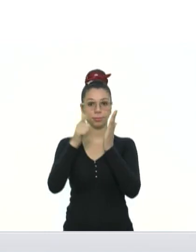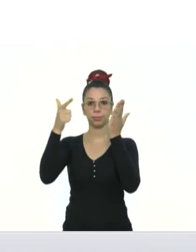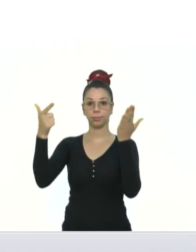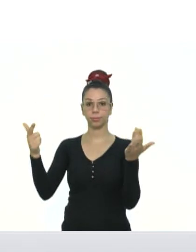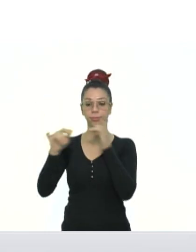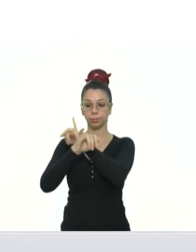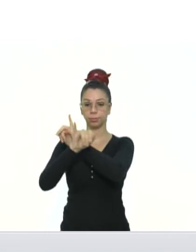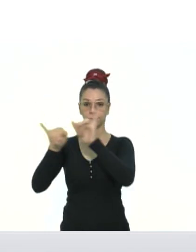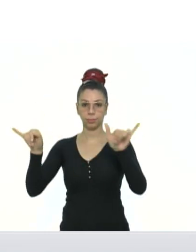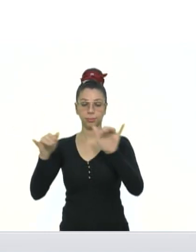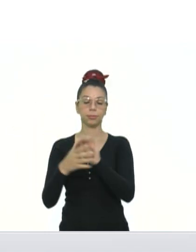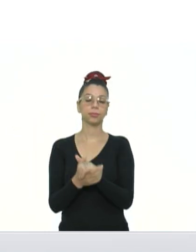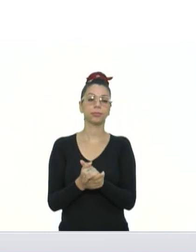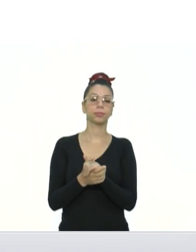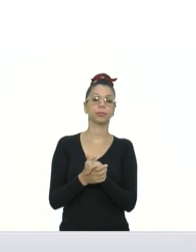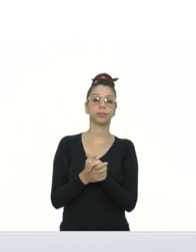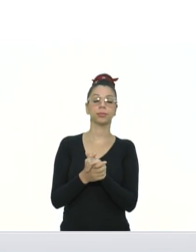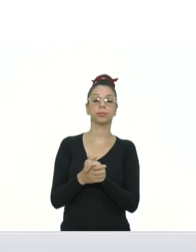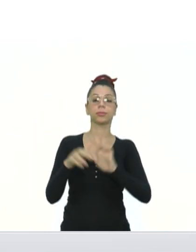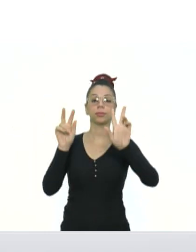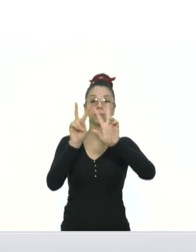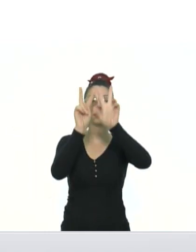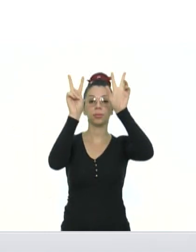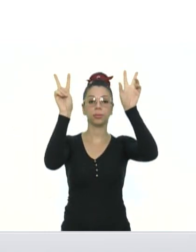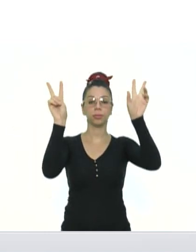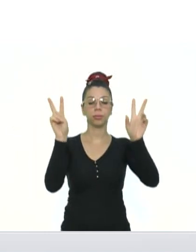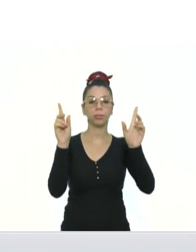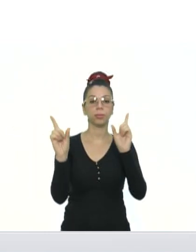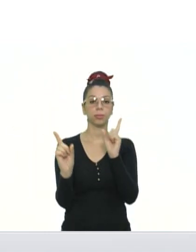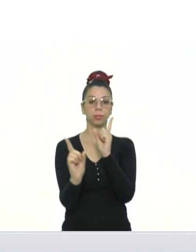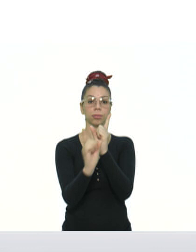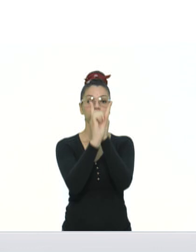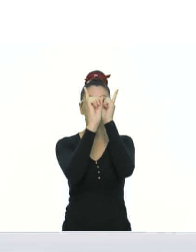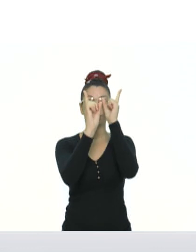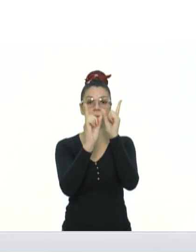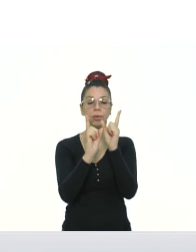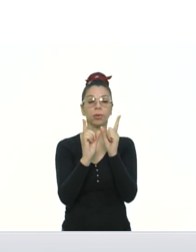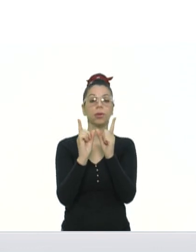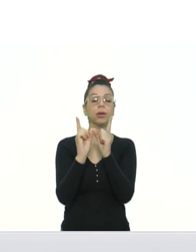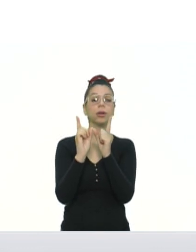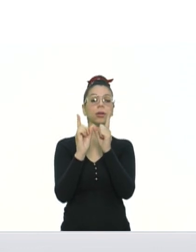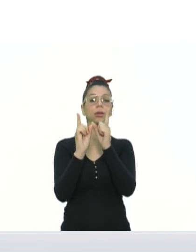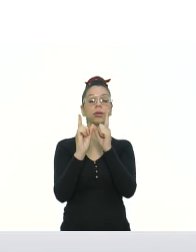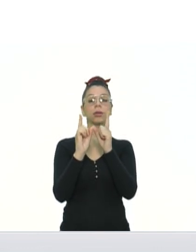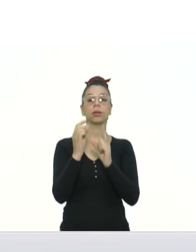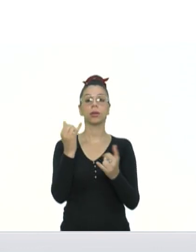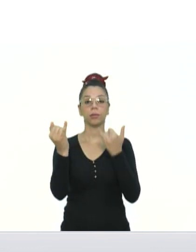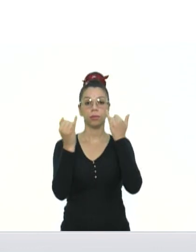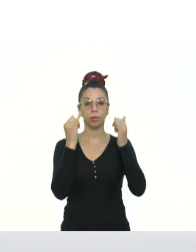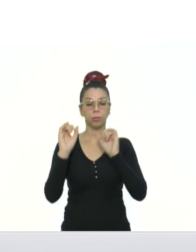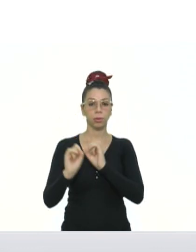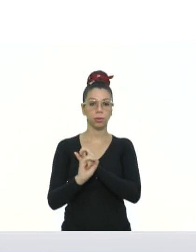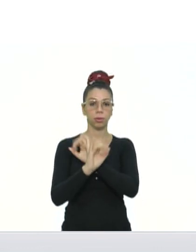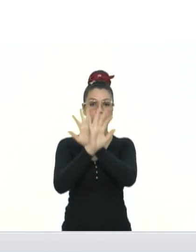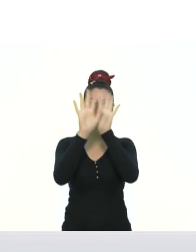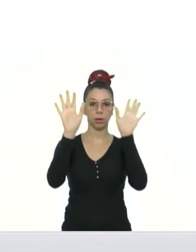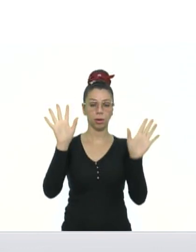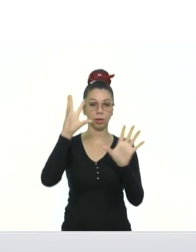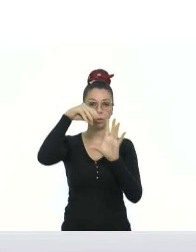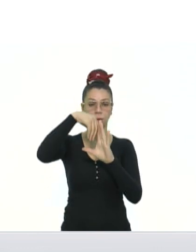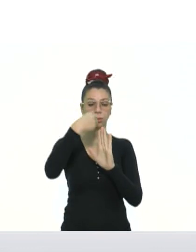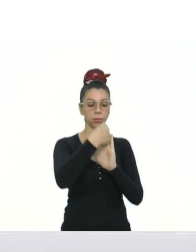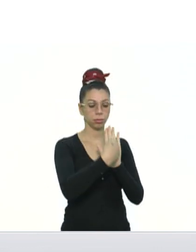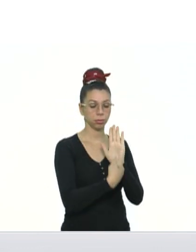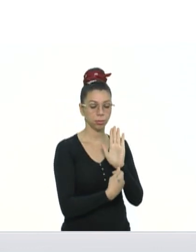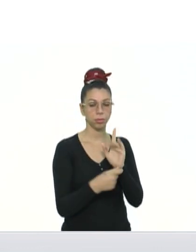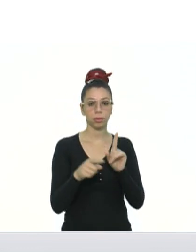publicitário, identificar o tema, localizar informações explícitas no texto, inferir informações